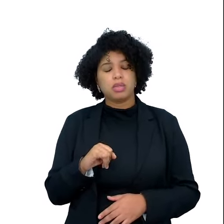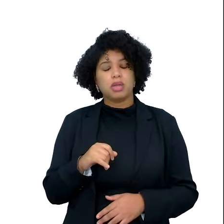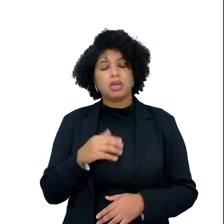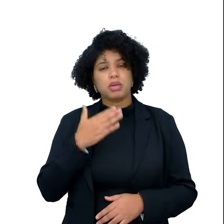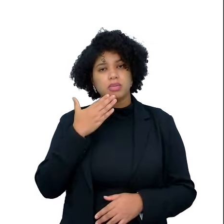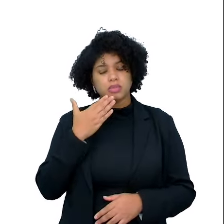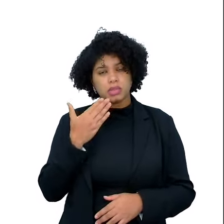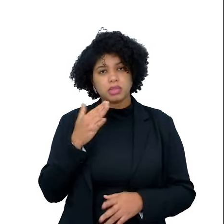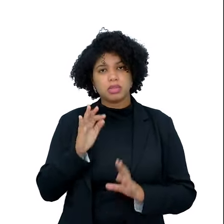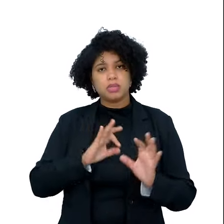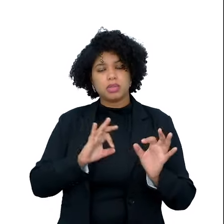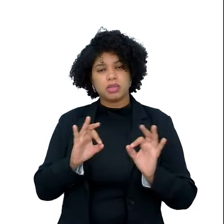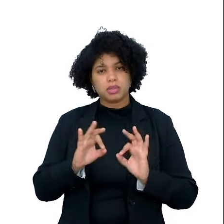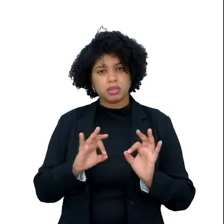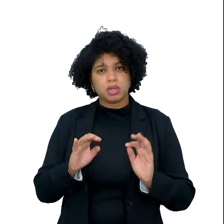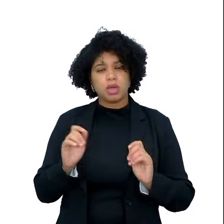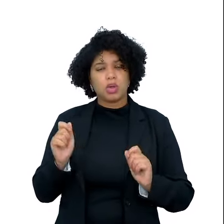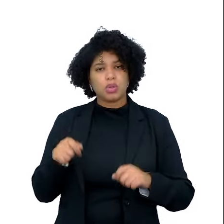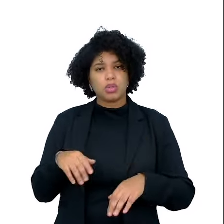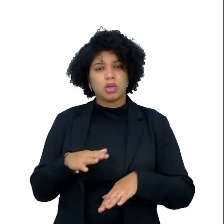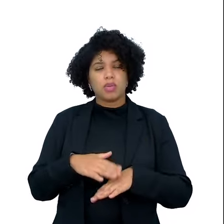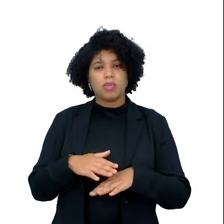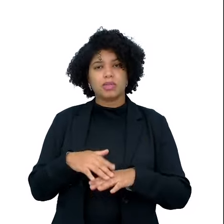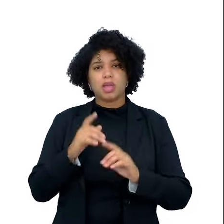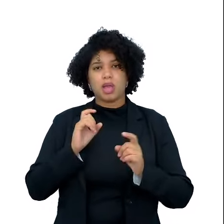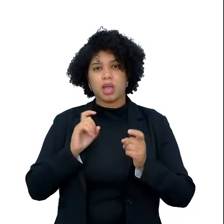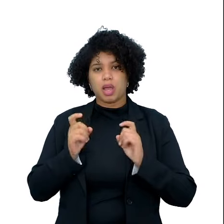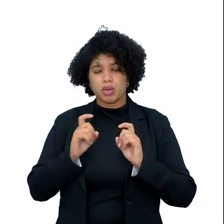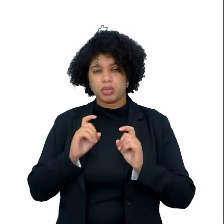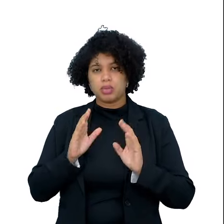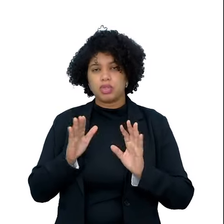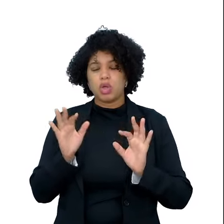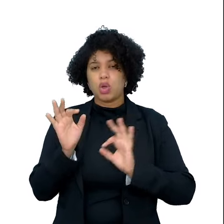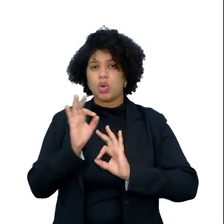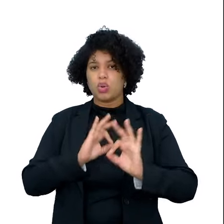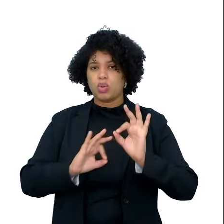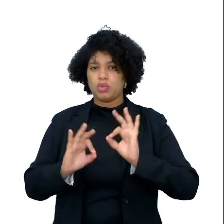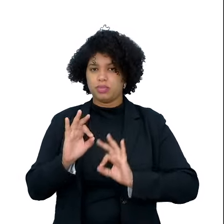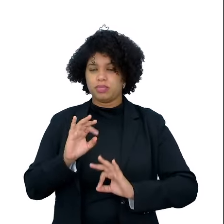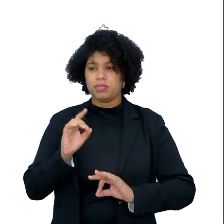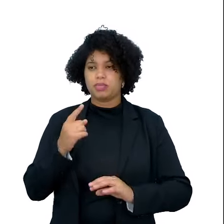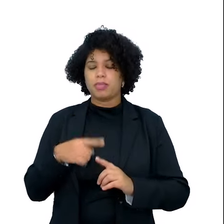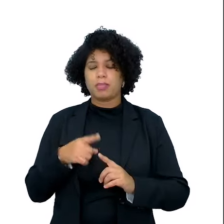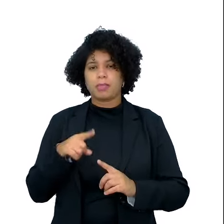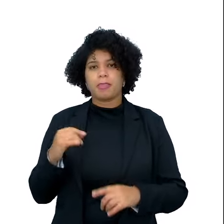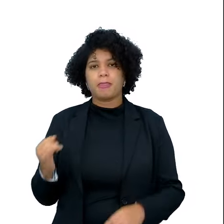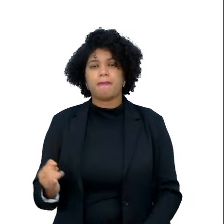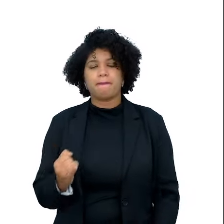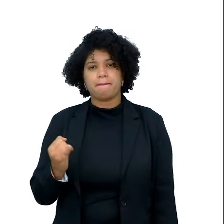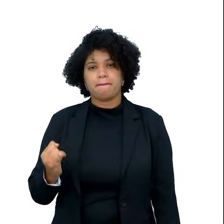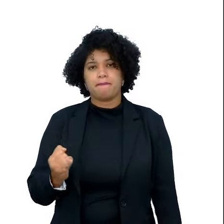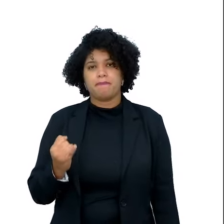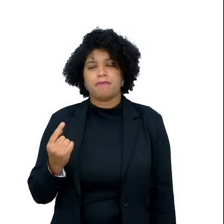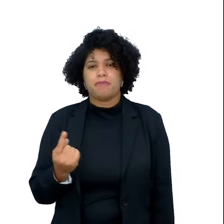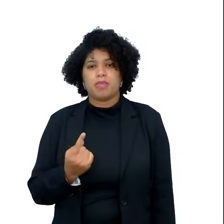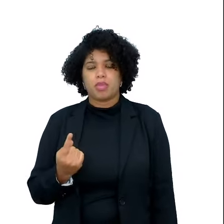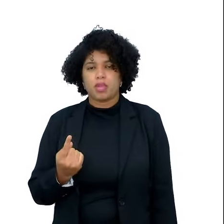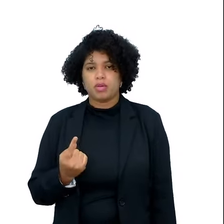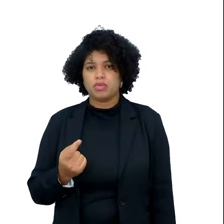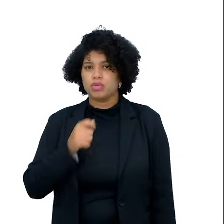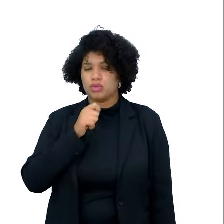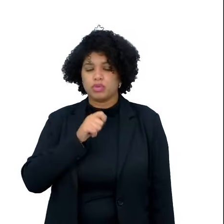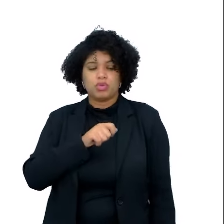esse planejamento, para que vocês tenham reuniões sistematizadas, porque é importante que ninguém trabalhe sozinho, é importante que vocês